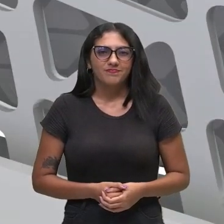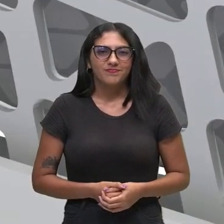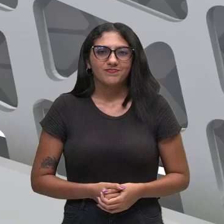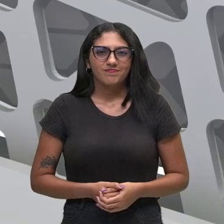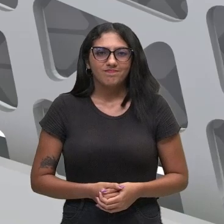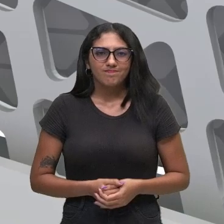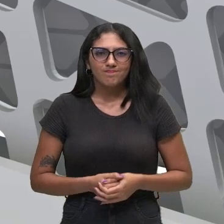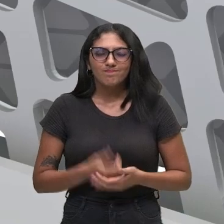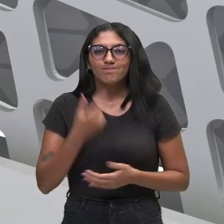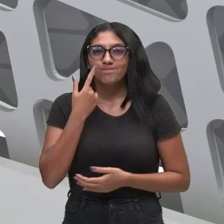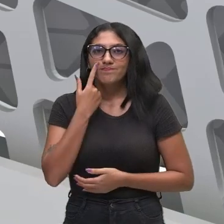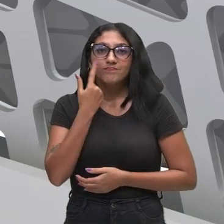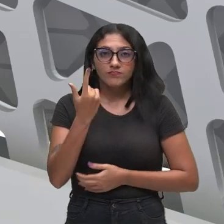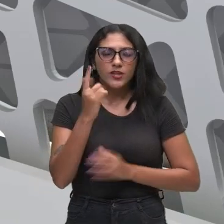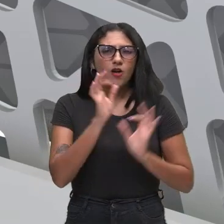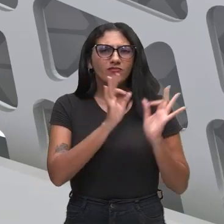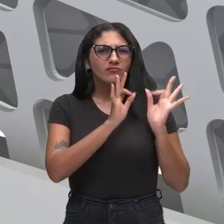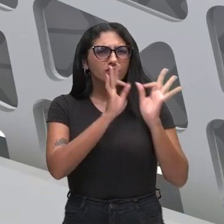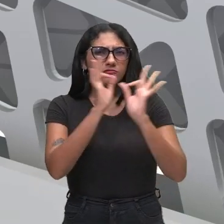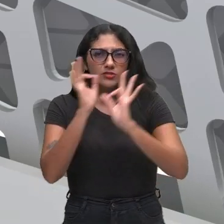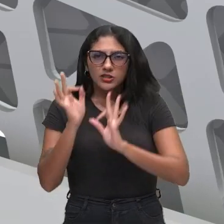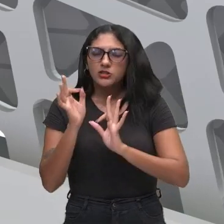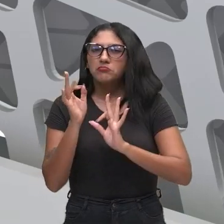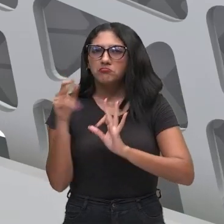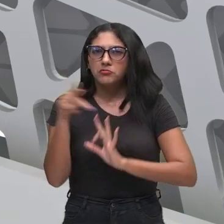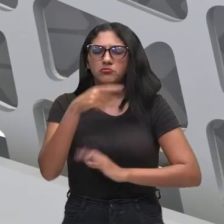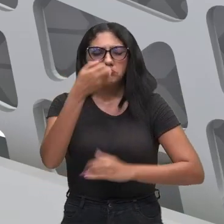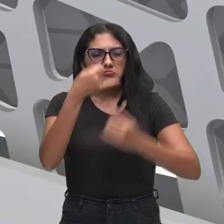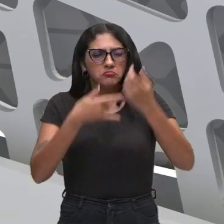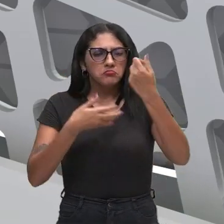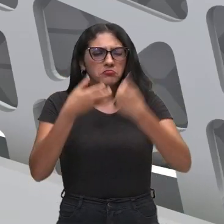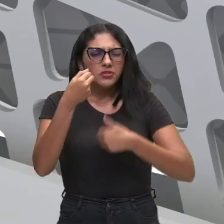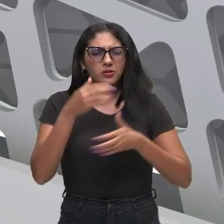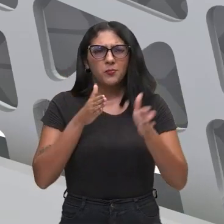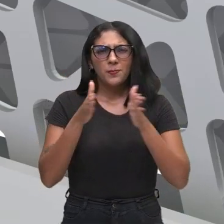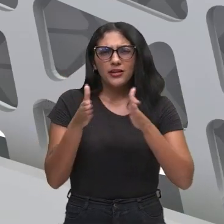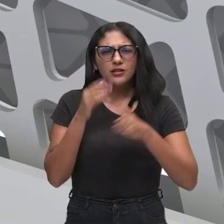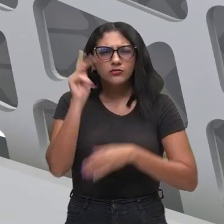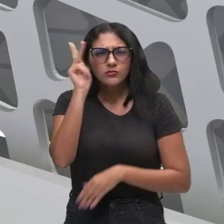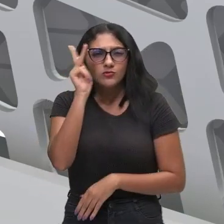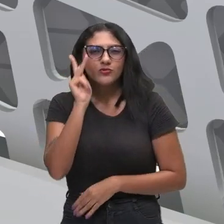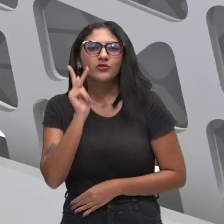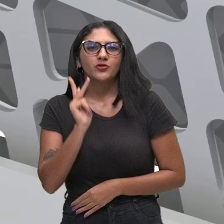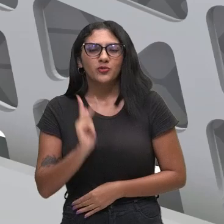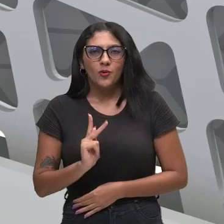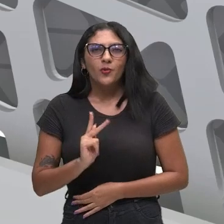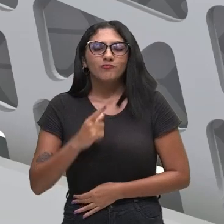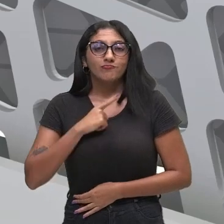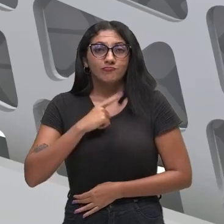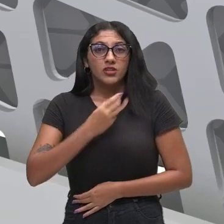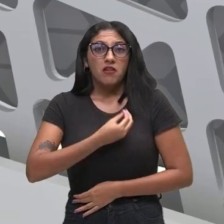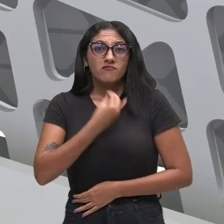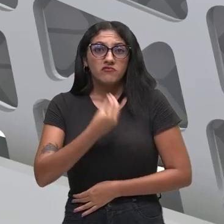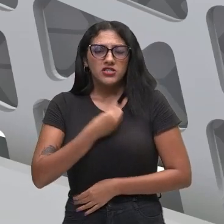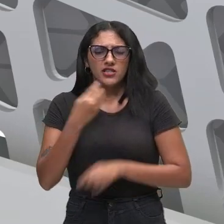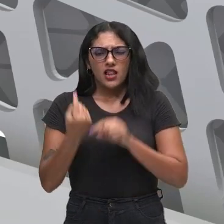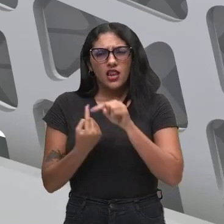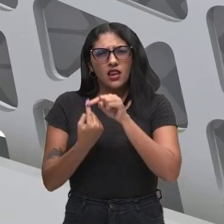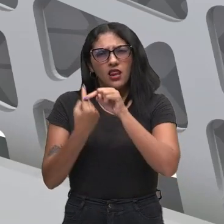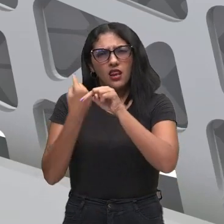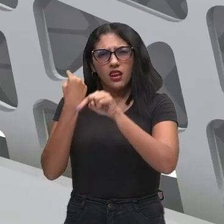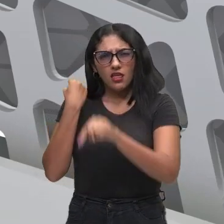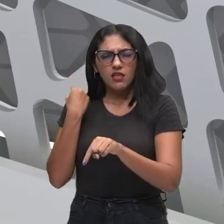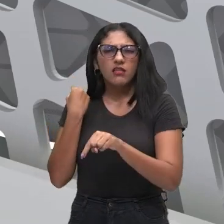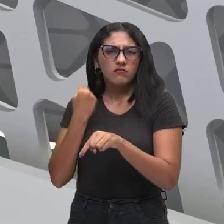Vocês acompanharam aí nessa fase da história, né, que foram vividas lá na época da